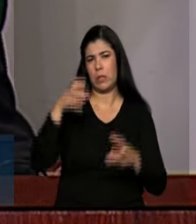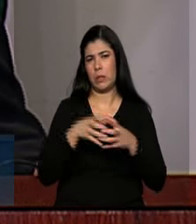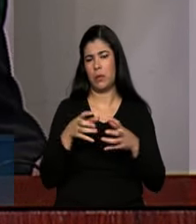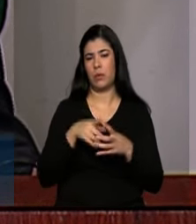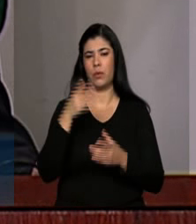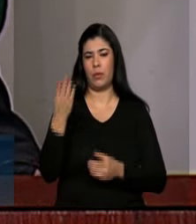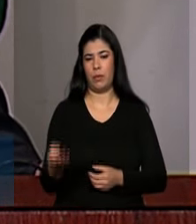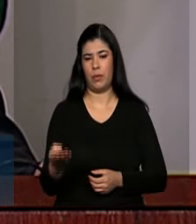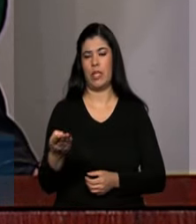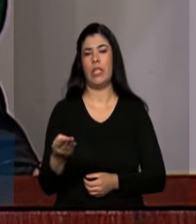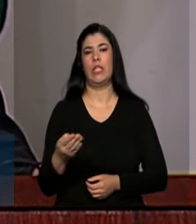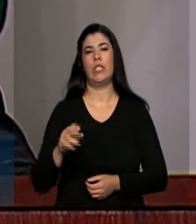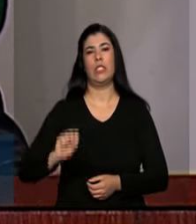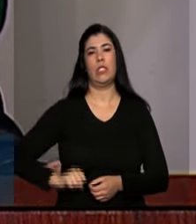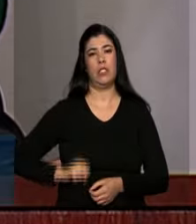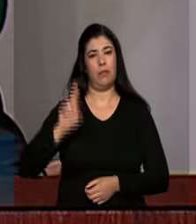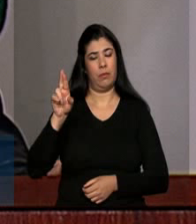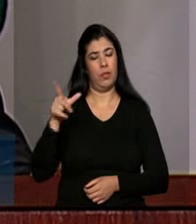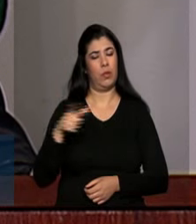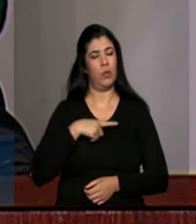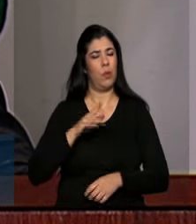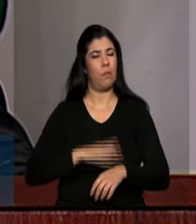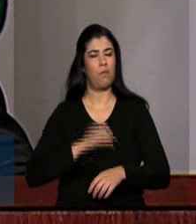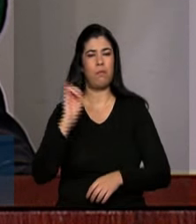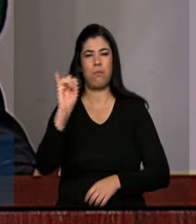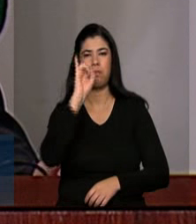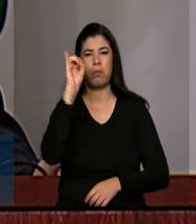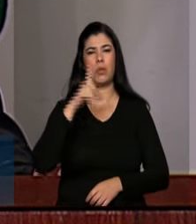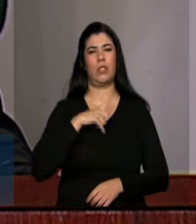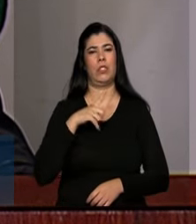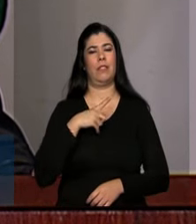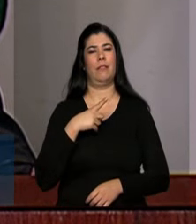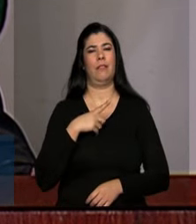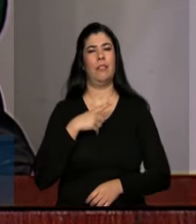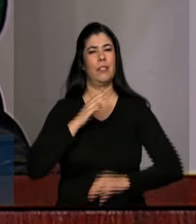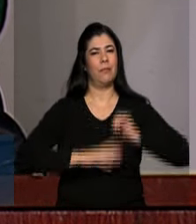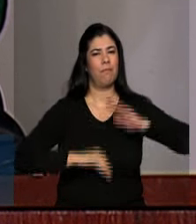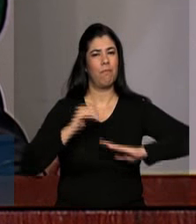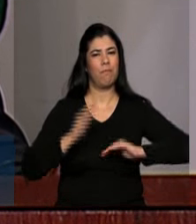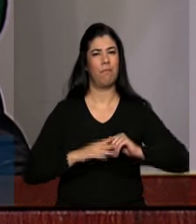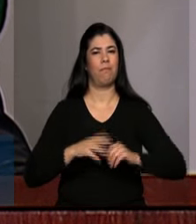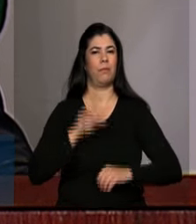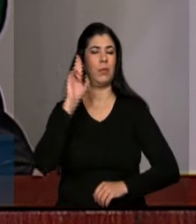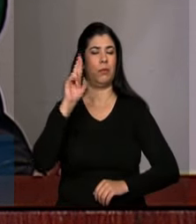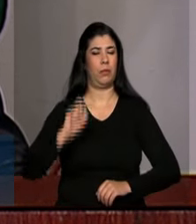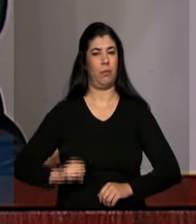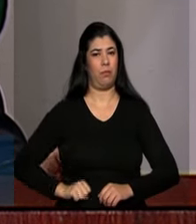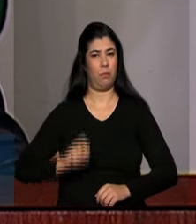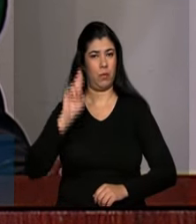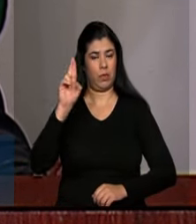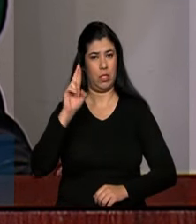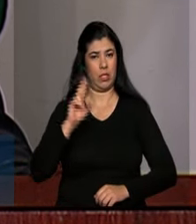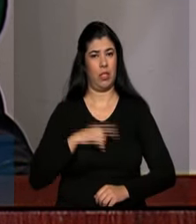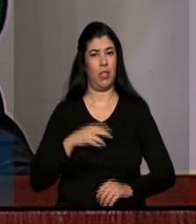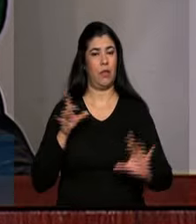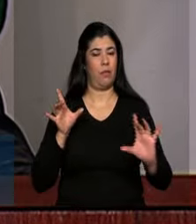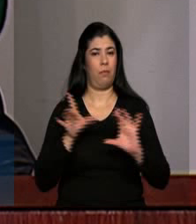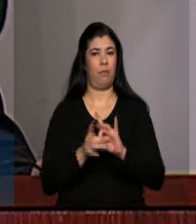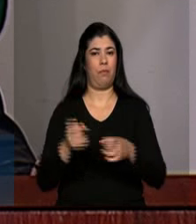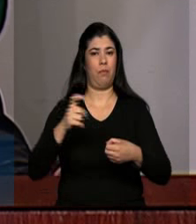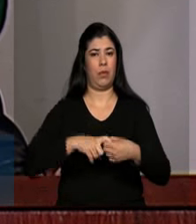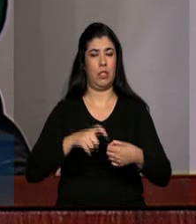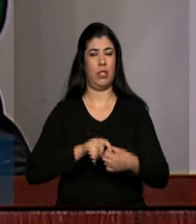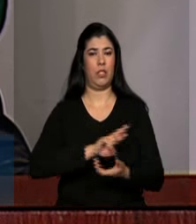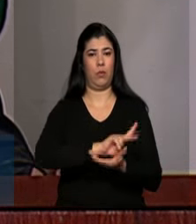é, com toda certeza, um dos maiores e mais exitosos operadores da diplomacia multilateral em atividade no